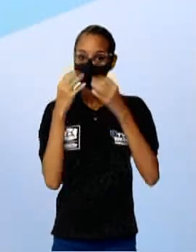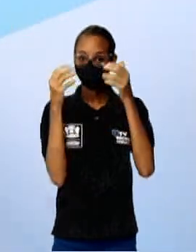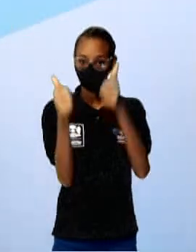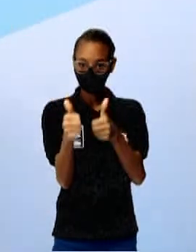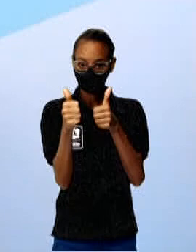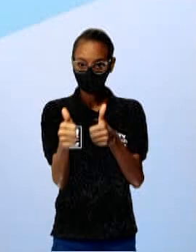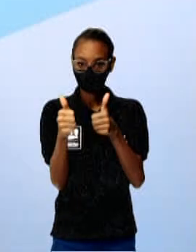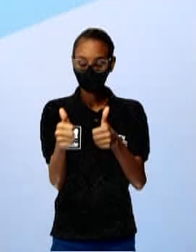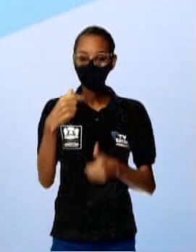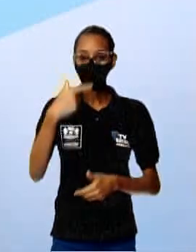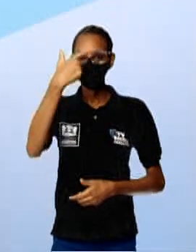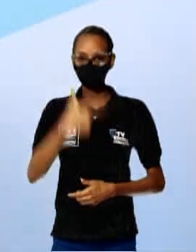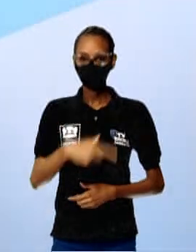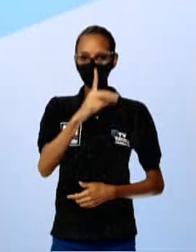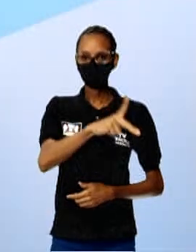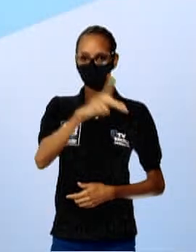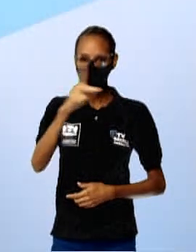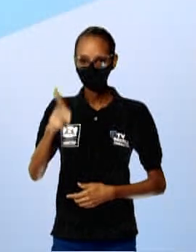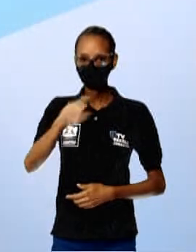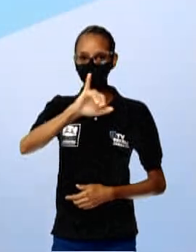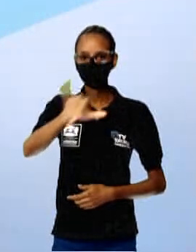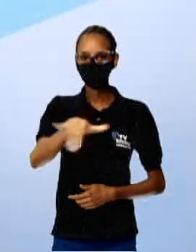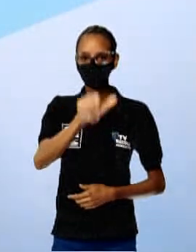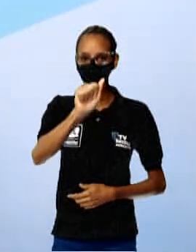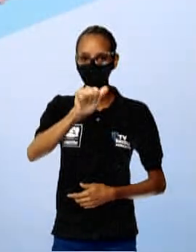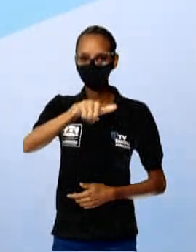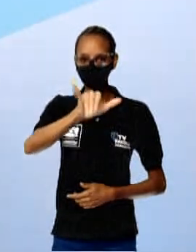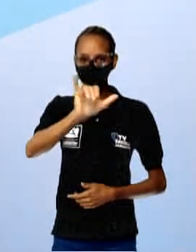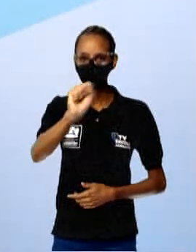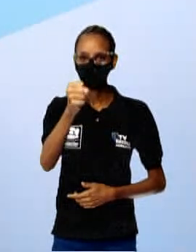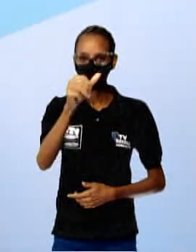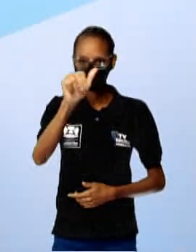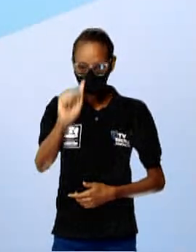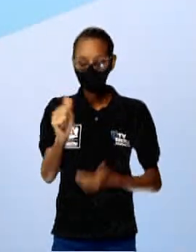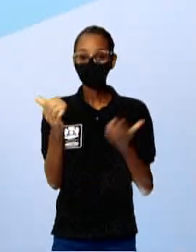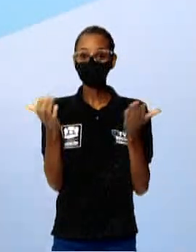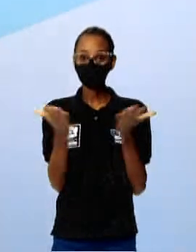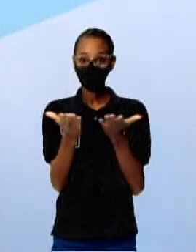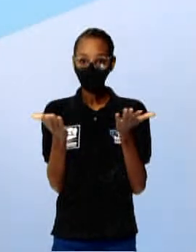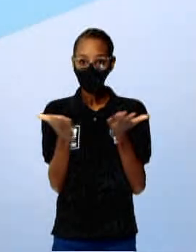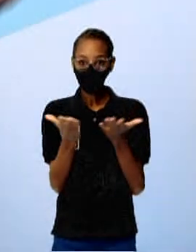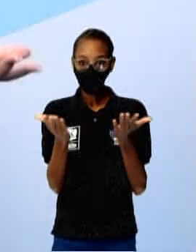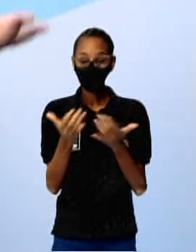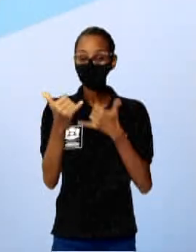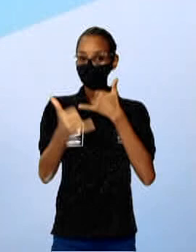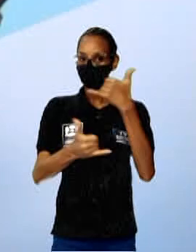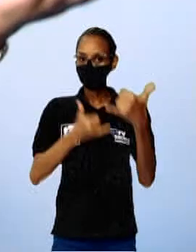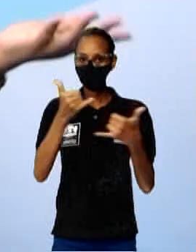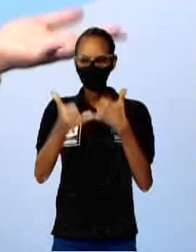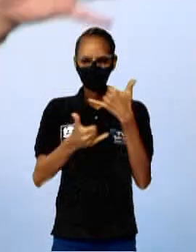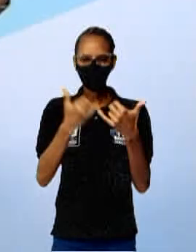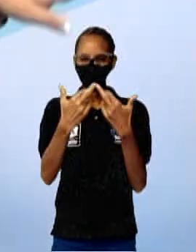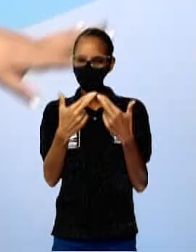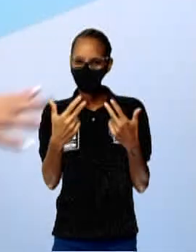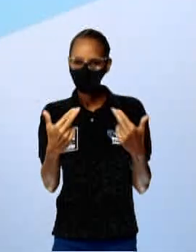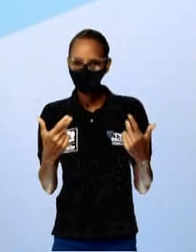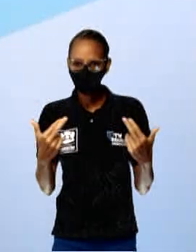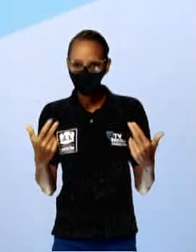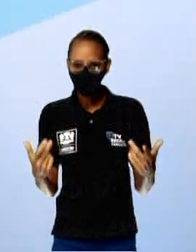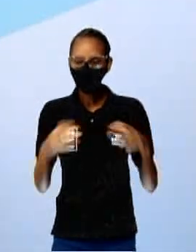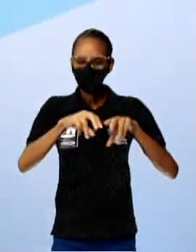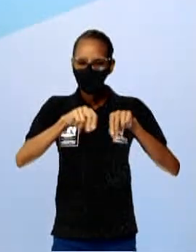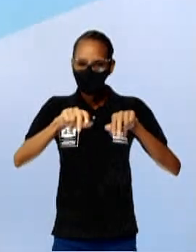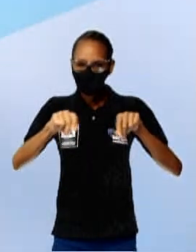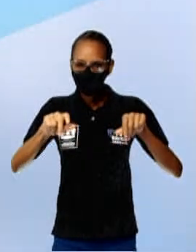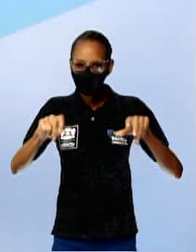bem com vocês eu sou professora já Isa Ribeiro Estou aqui para compartilhar com vocês brinquedos e brincadeiras na